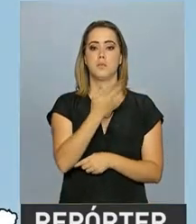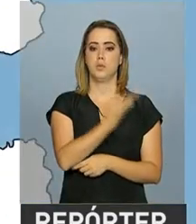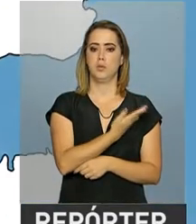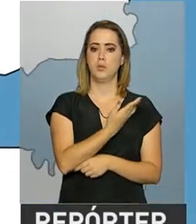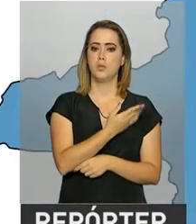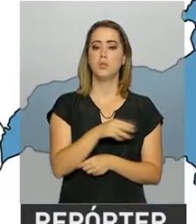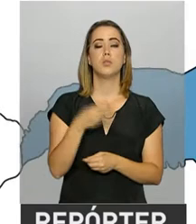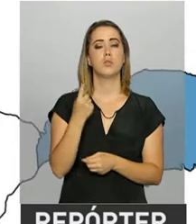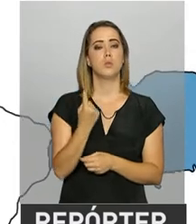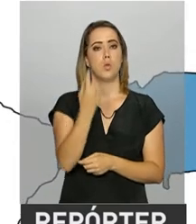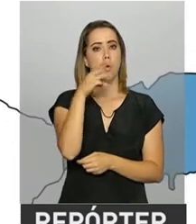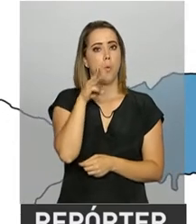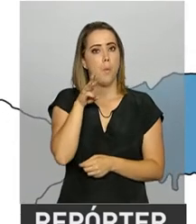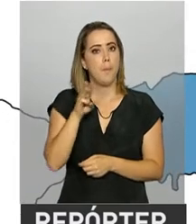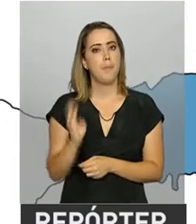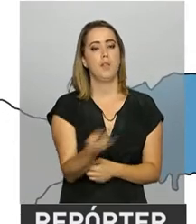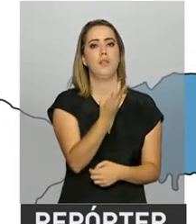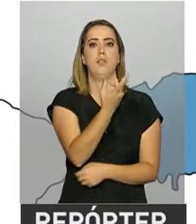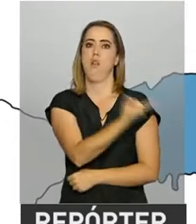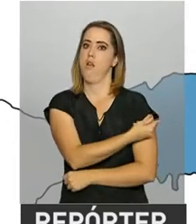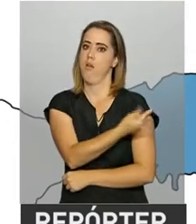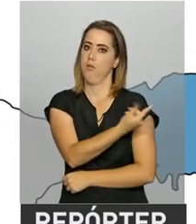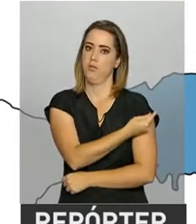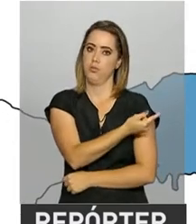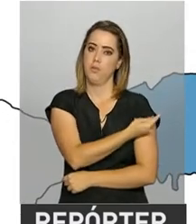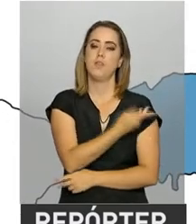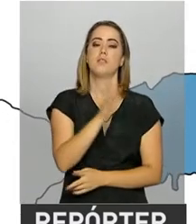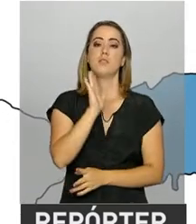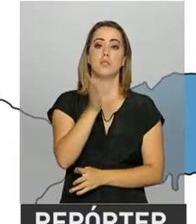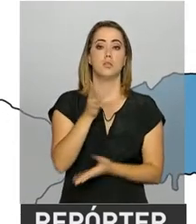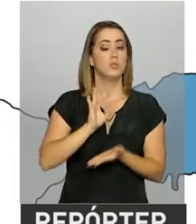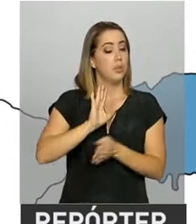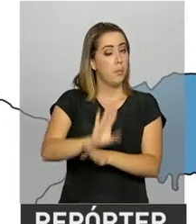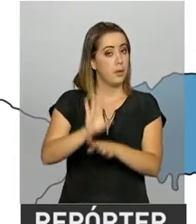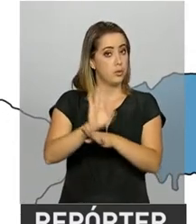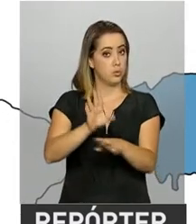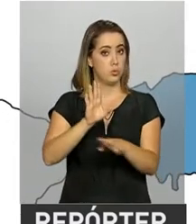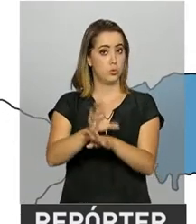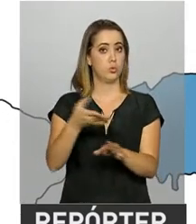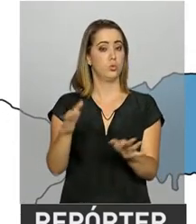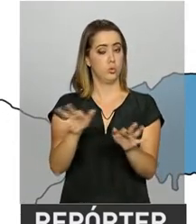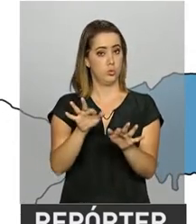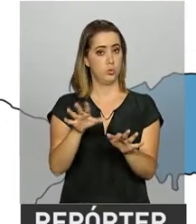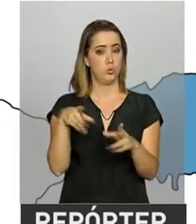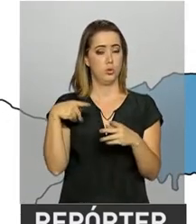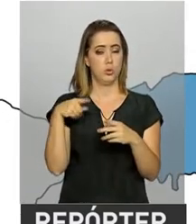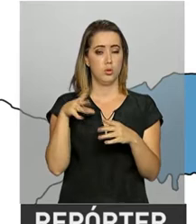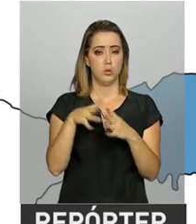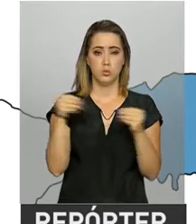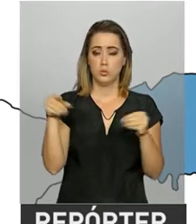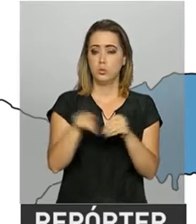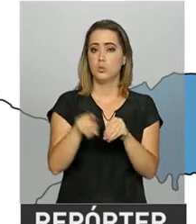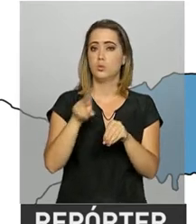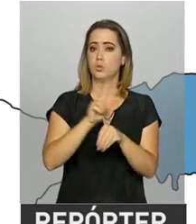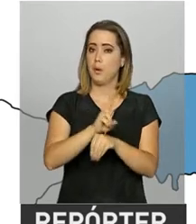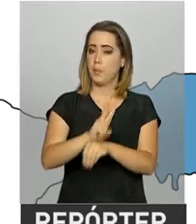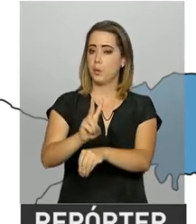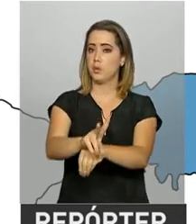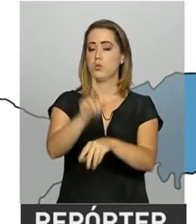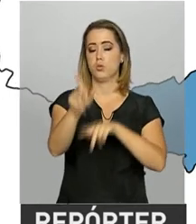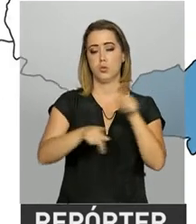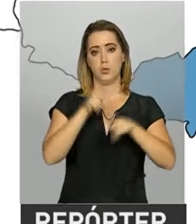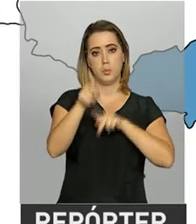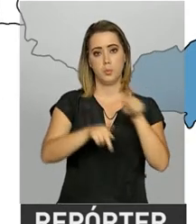enviou um milhão e seiscentas mil doses da vacina para reforçar a imunização em 29 cidades do oeste de